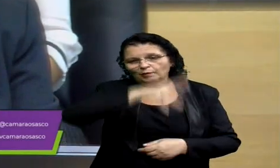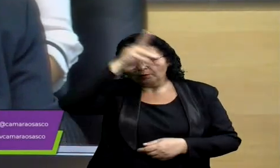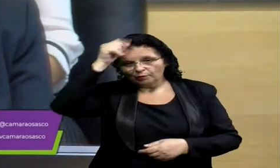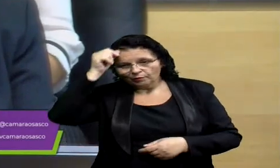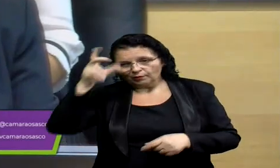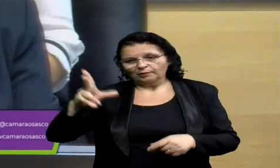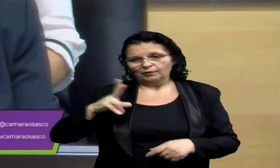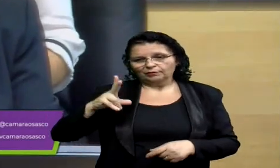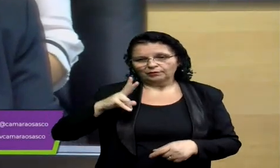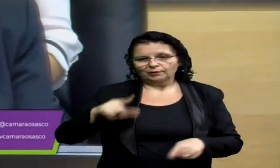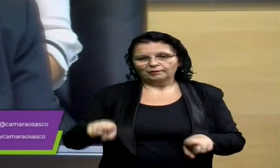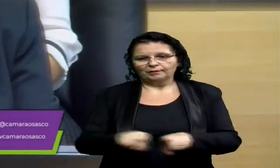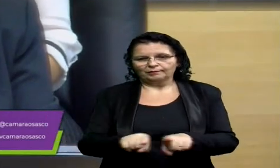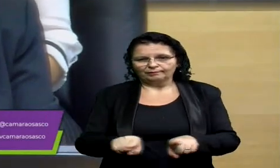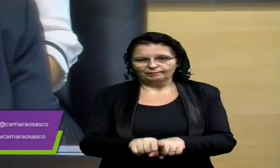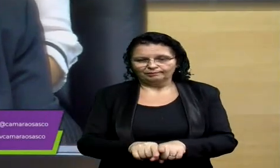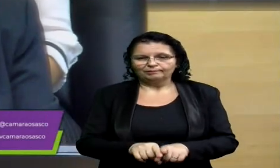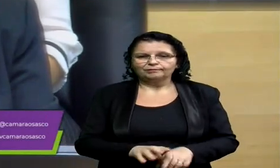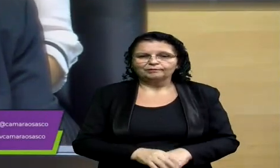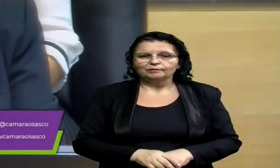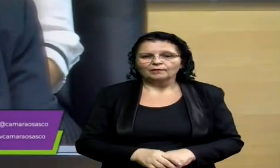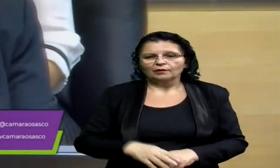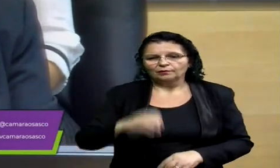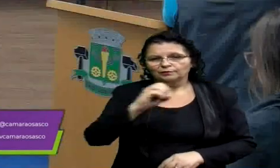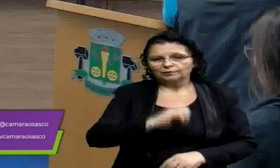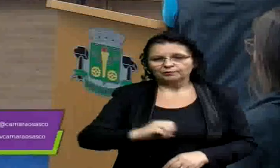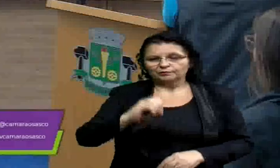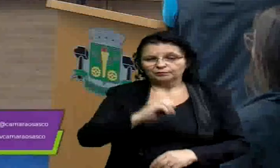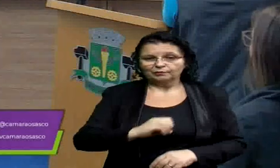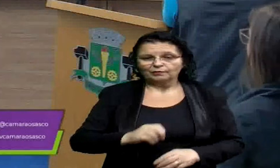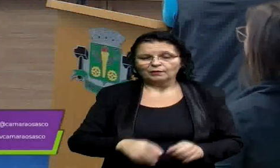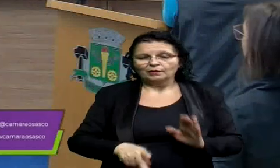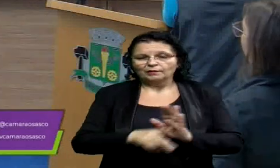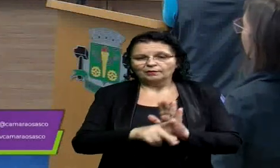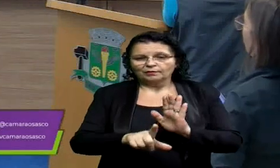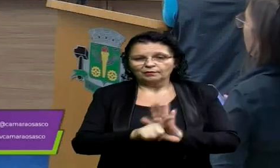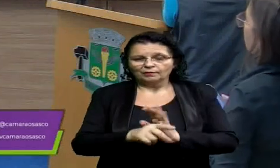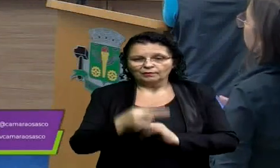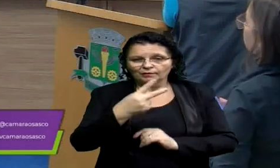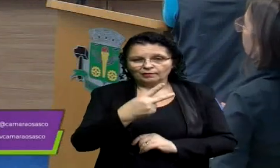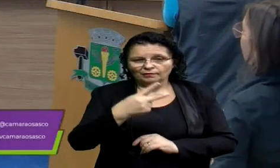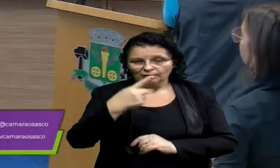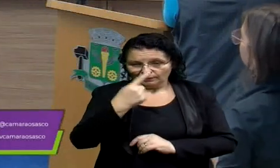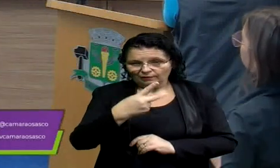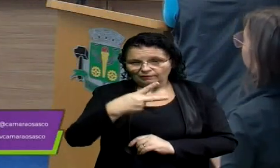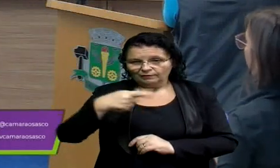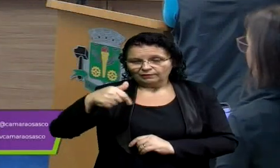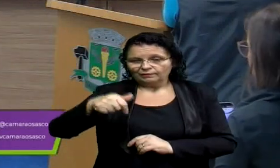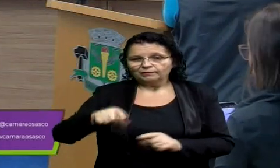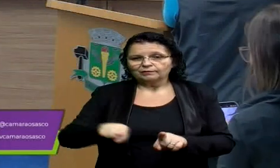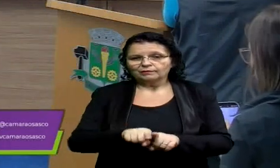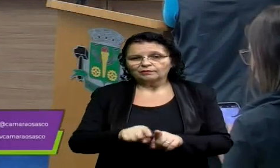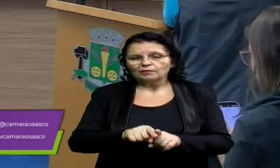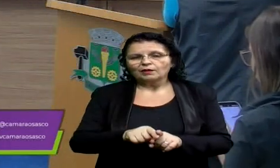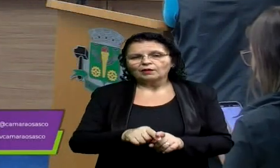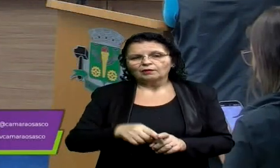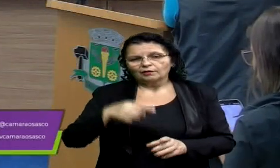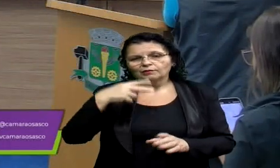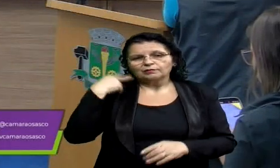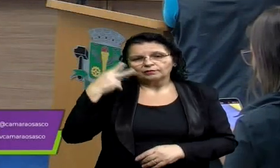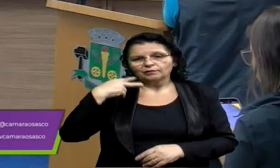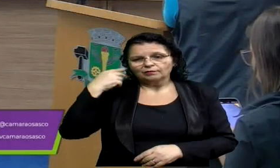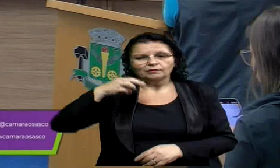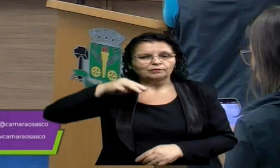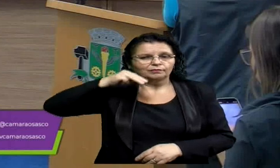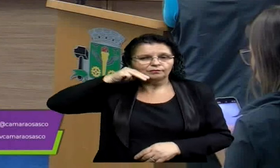privad localizada no município de Osasco projeto de lei 127 de 2023 de autoria do vereador